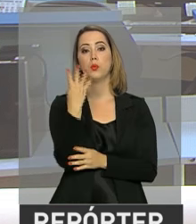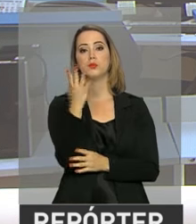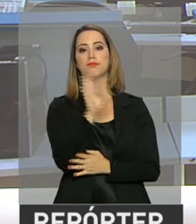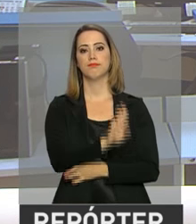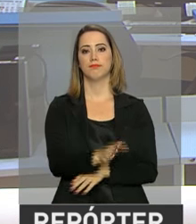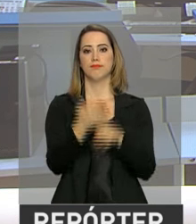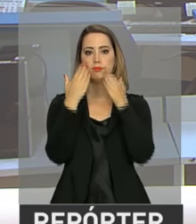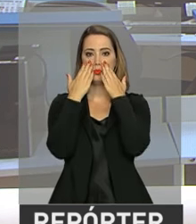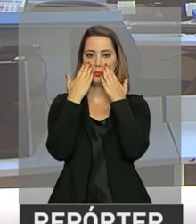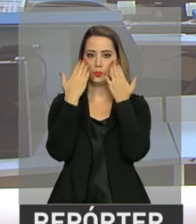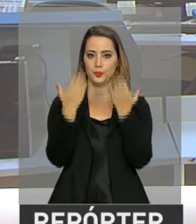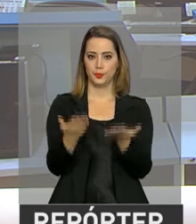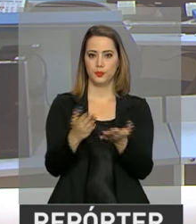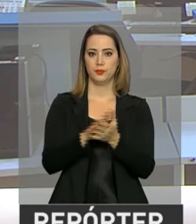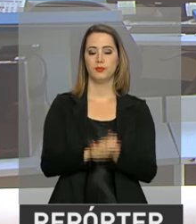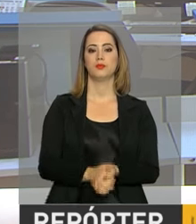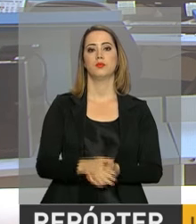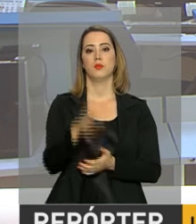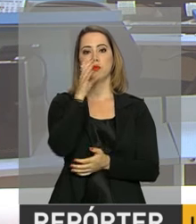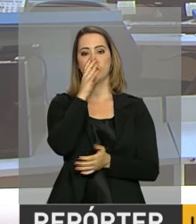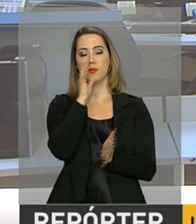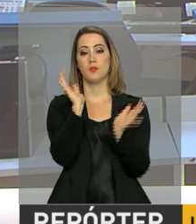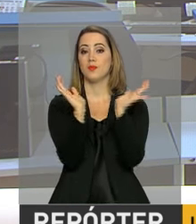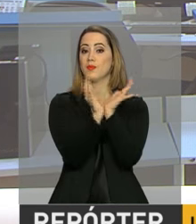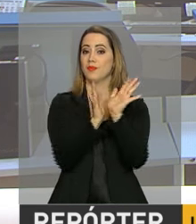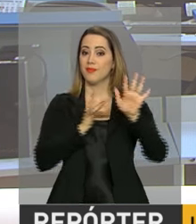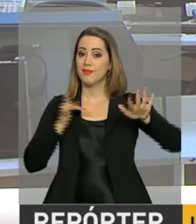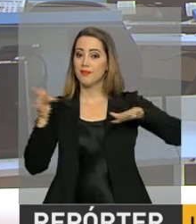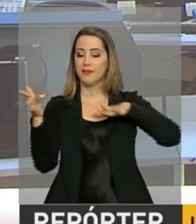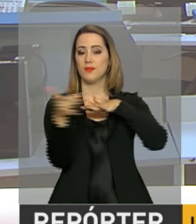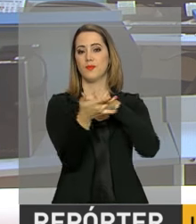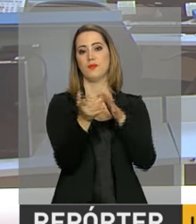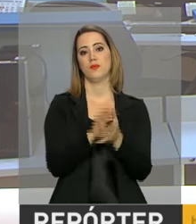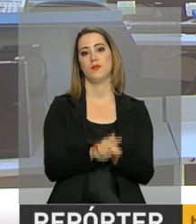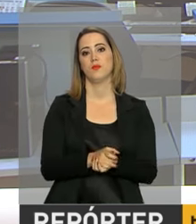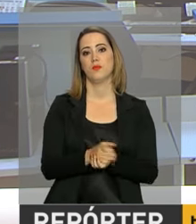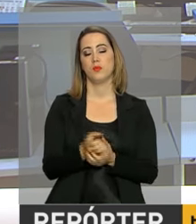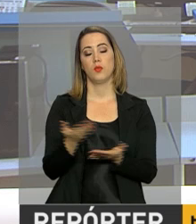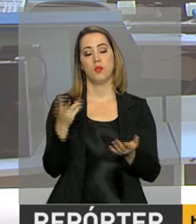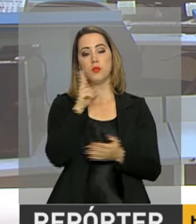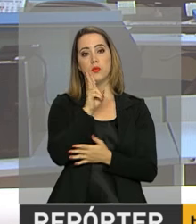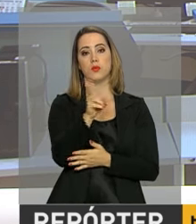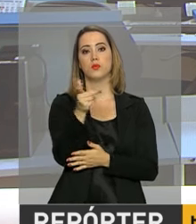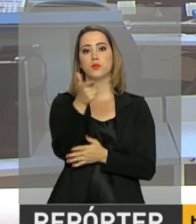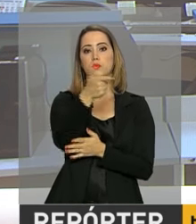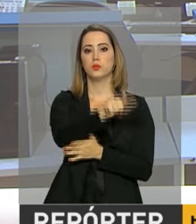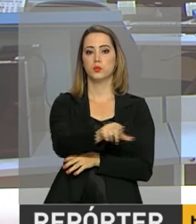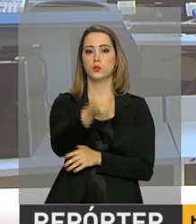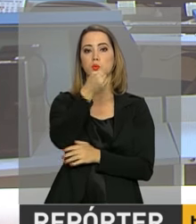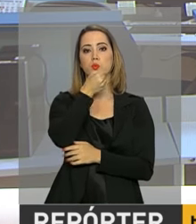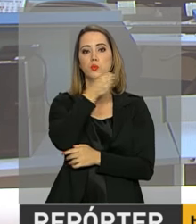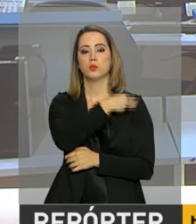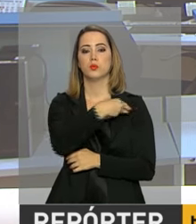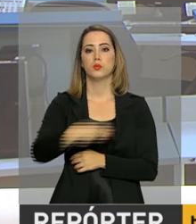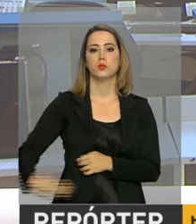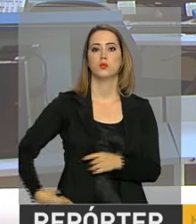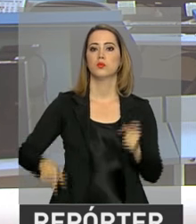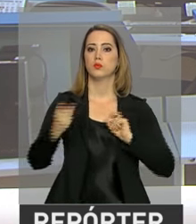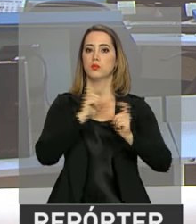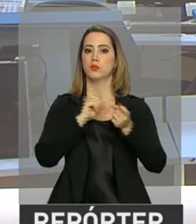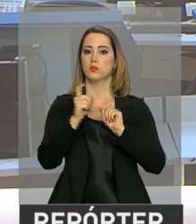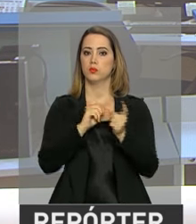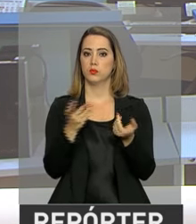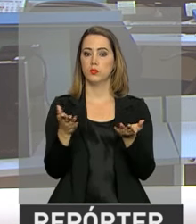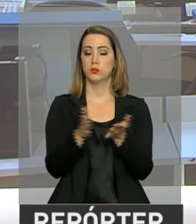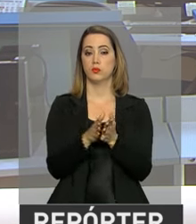ou às 4 da tarde na próxima edição. Acompanha as novidades também pelas nossas redes sociais. Assista agora a reapresentação do discurso do ministro da